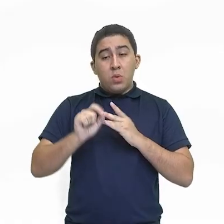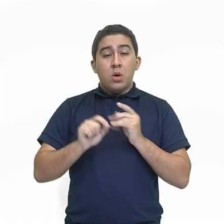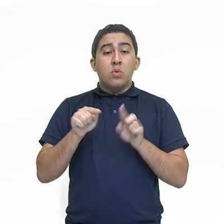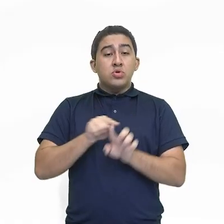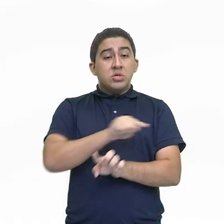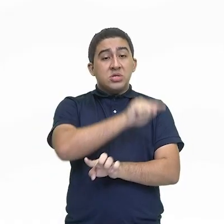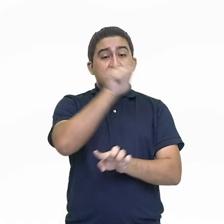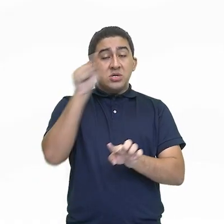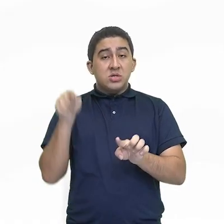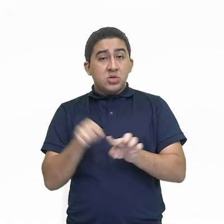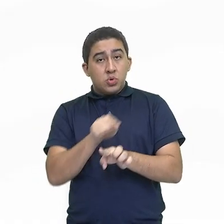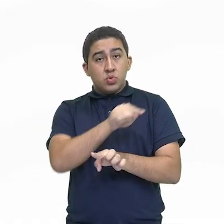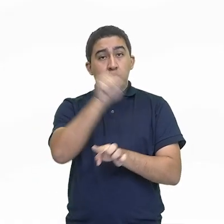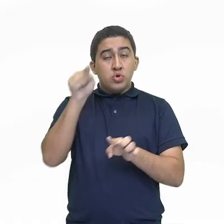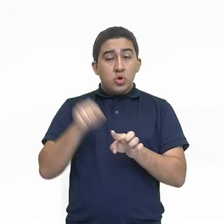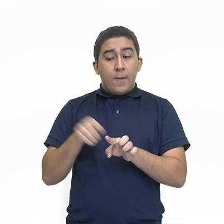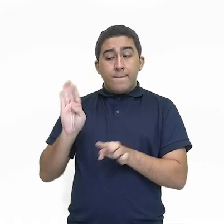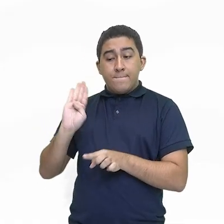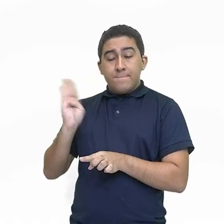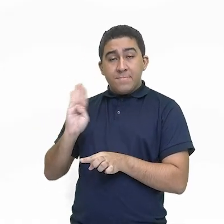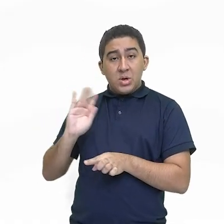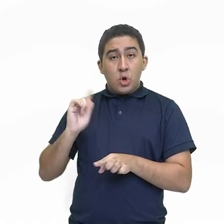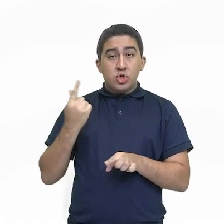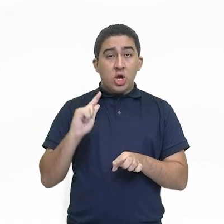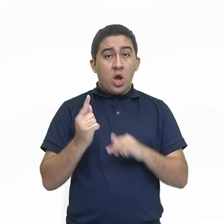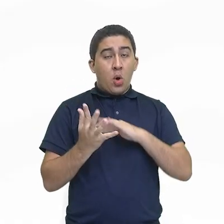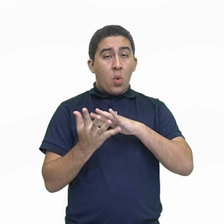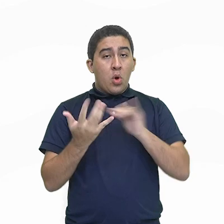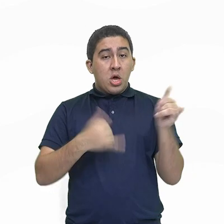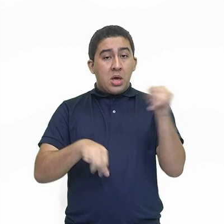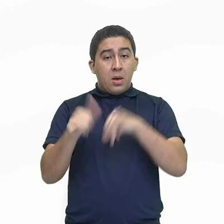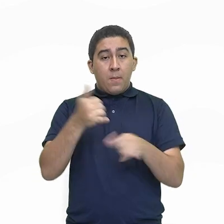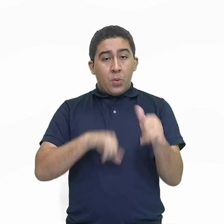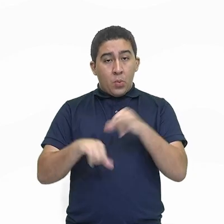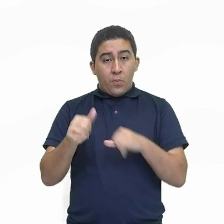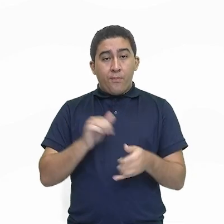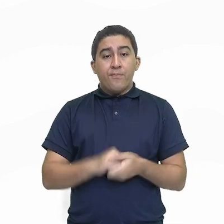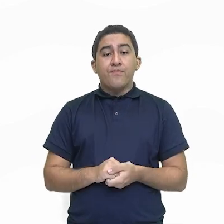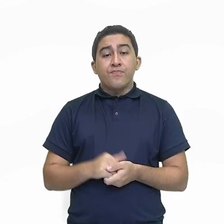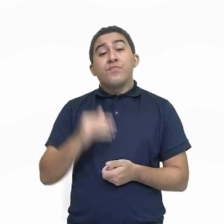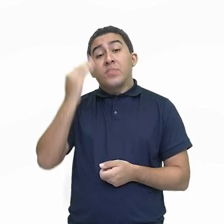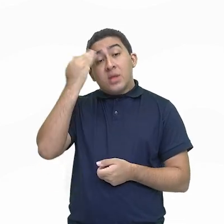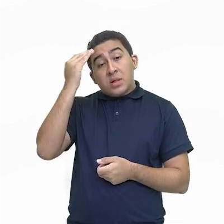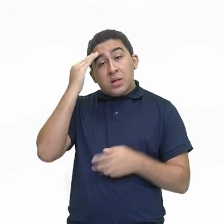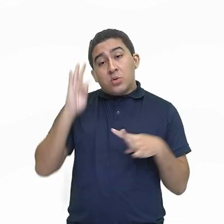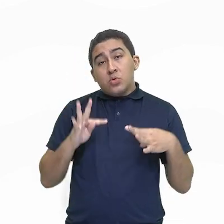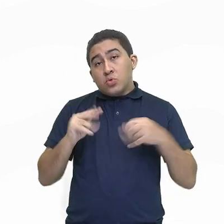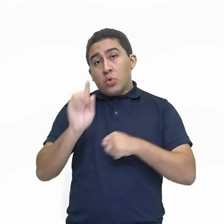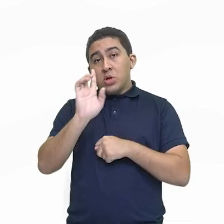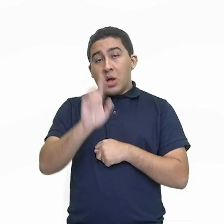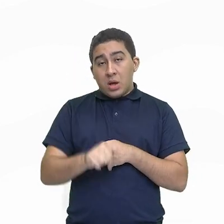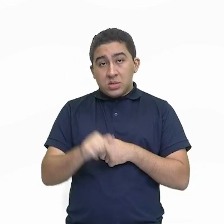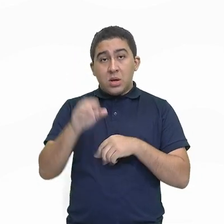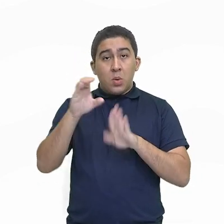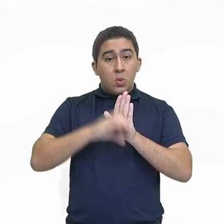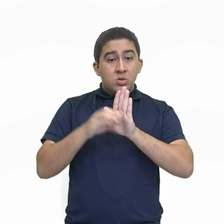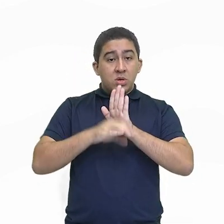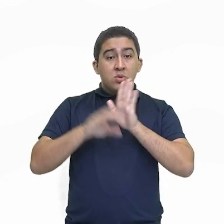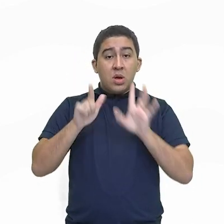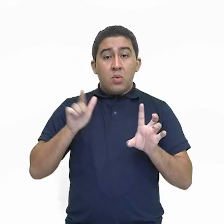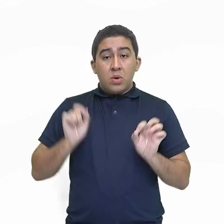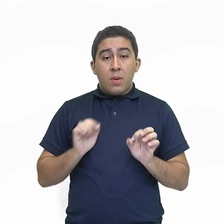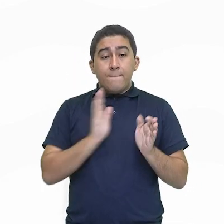ciclos biogeoquímicos. Dentre todos esses conceitos da ecologia, os ciclos biogeoquímicos eles são